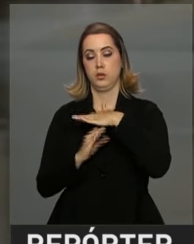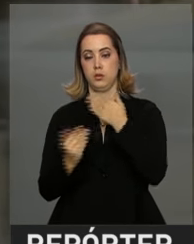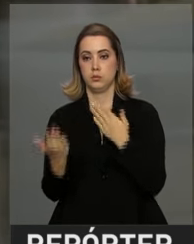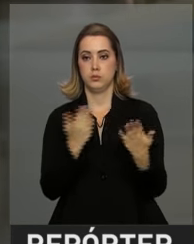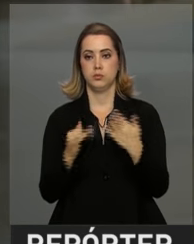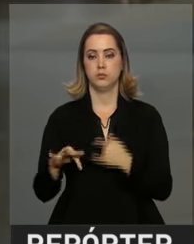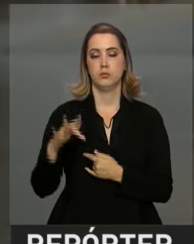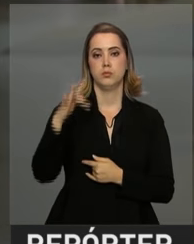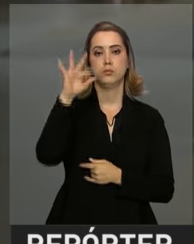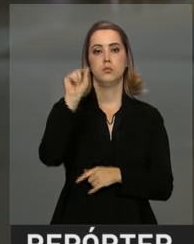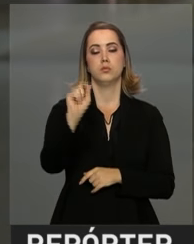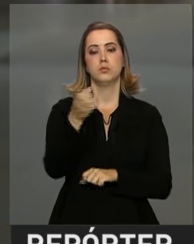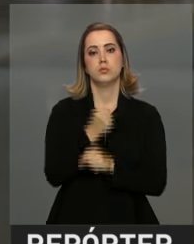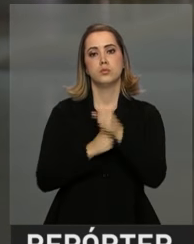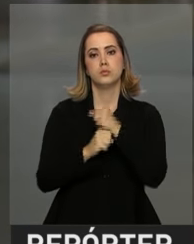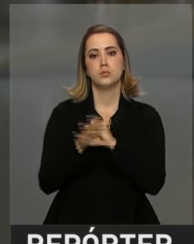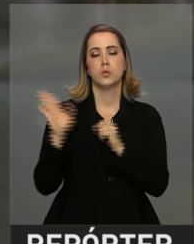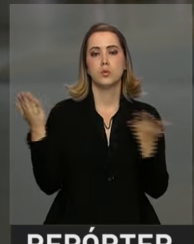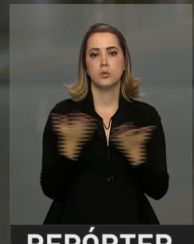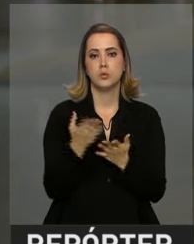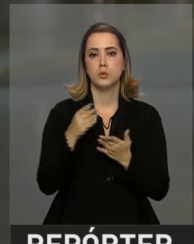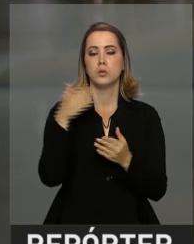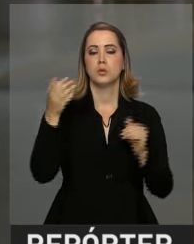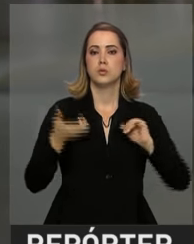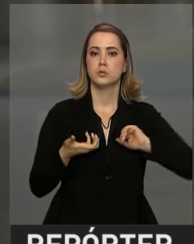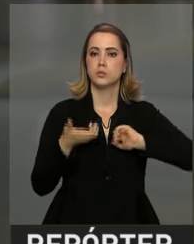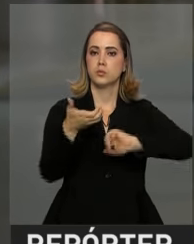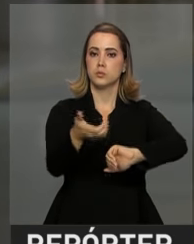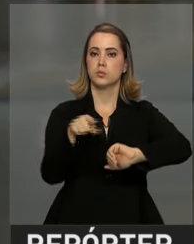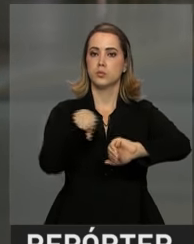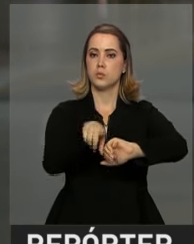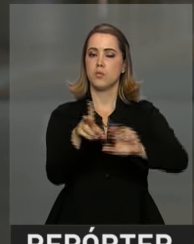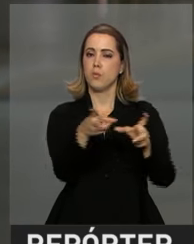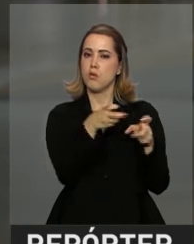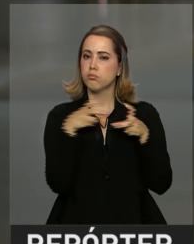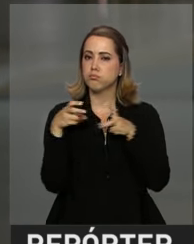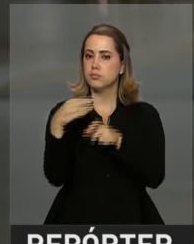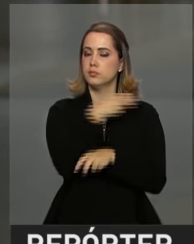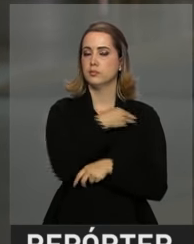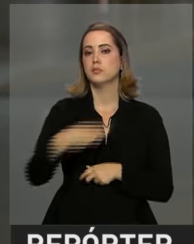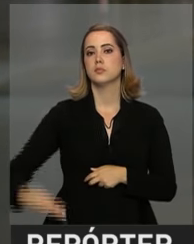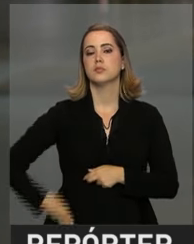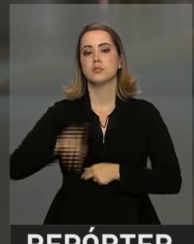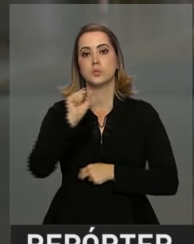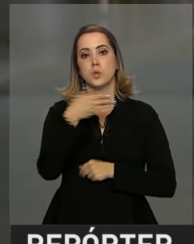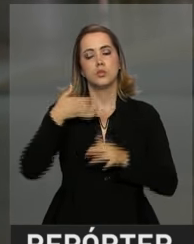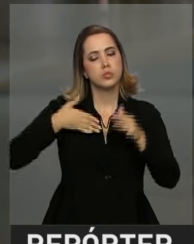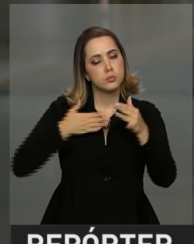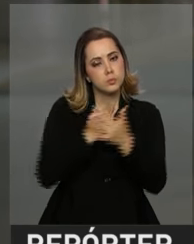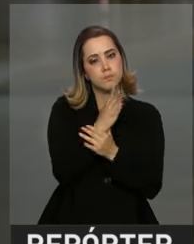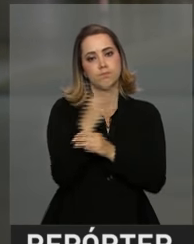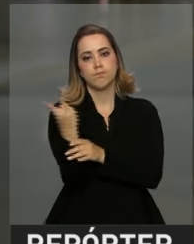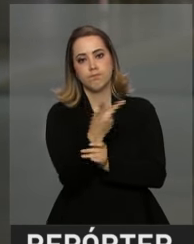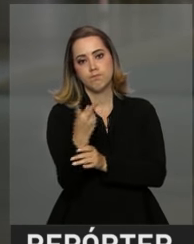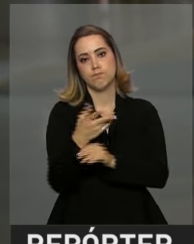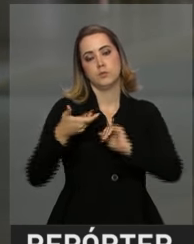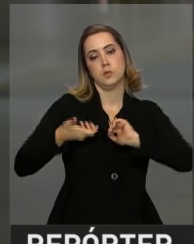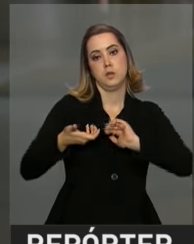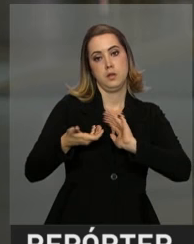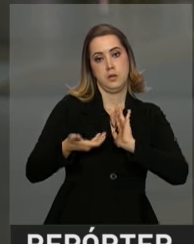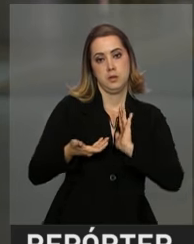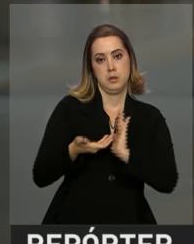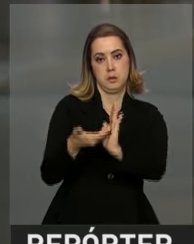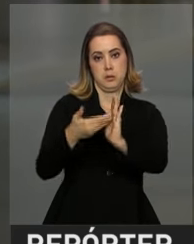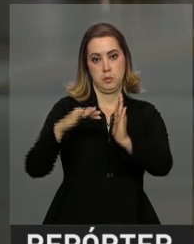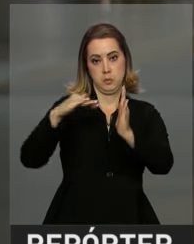PEC está sendo analisada pela Câmara dos Deputados e a expectativa do ministro Henrique Meirelles é de que ela seja aprovada pelas duas casas do Congresso